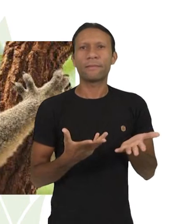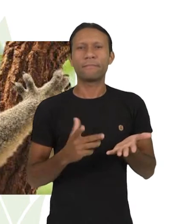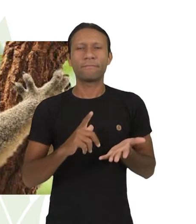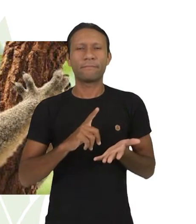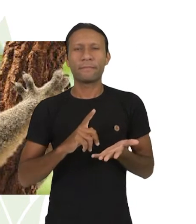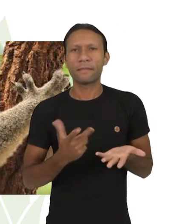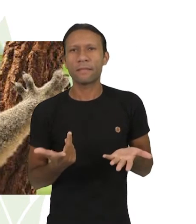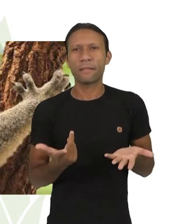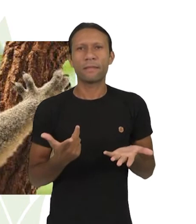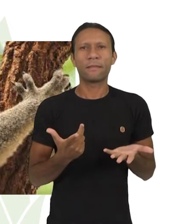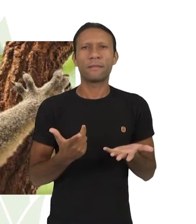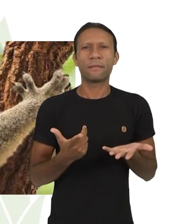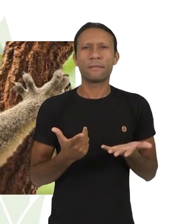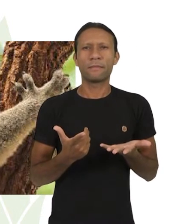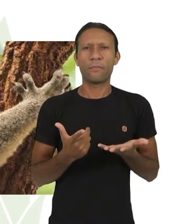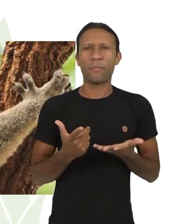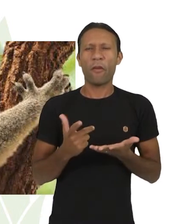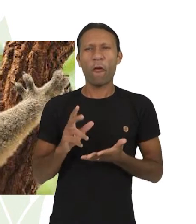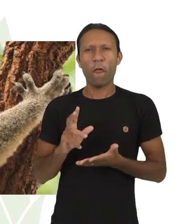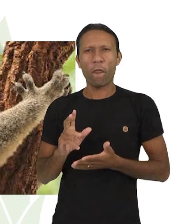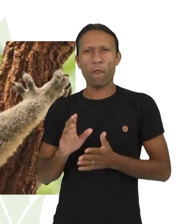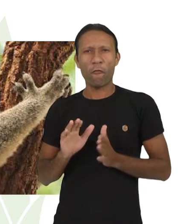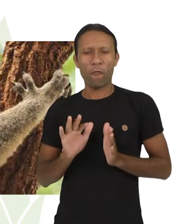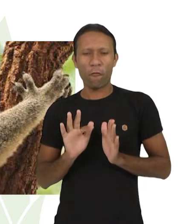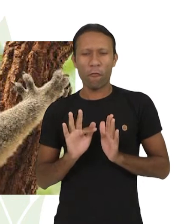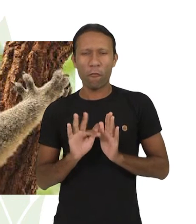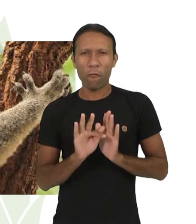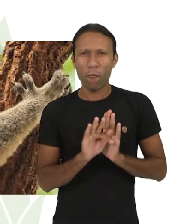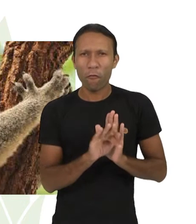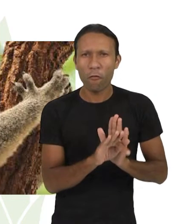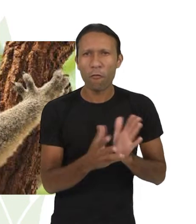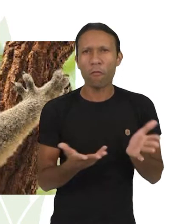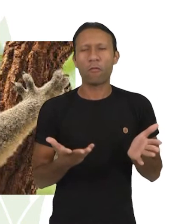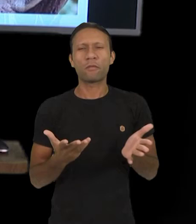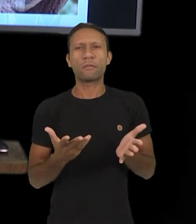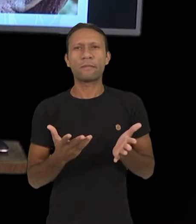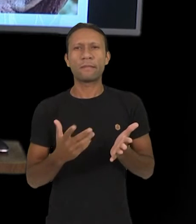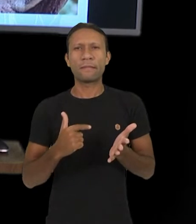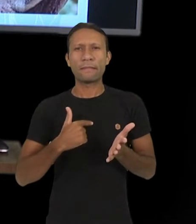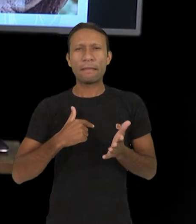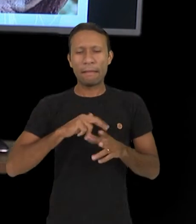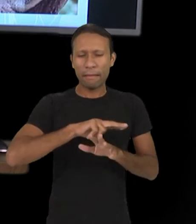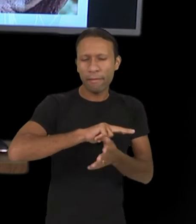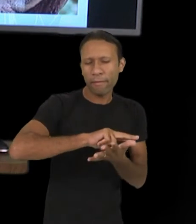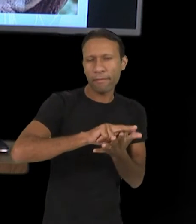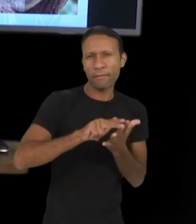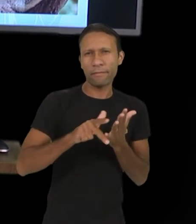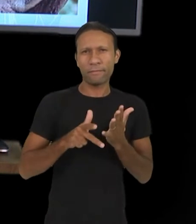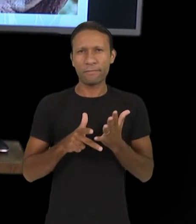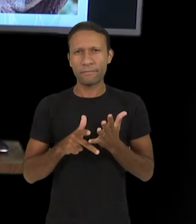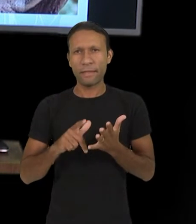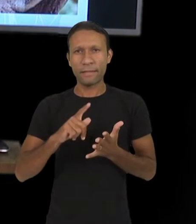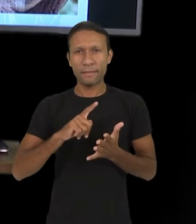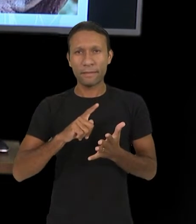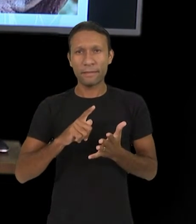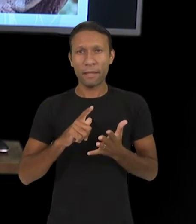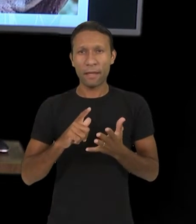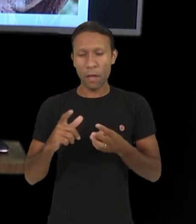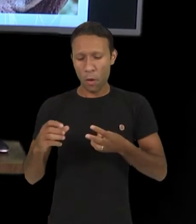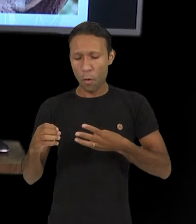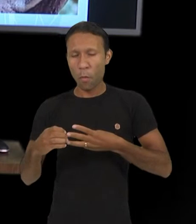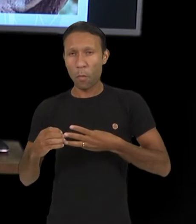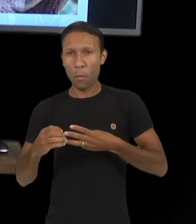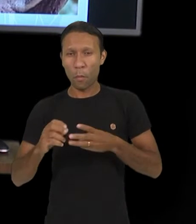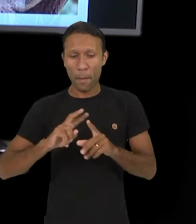exemplo, alguns fungos, por exemplo. Então, organismos unicelulares e